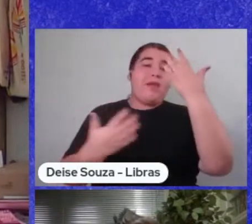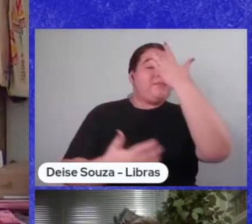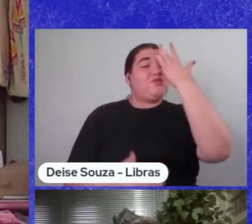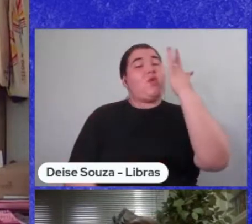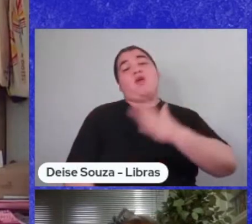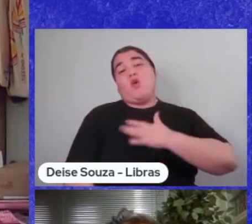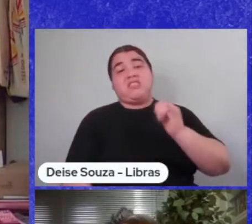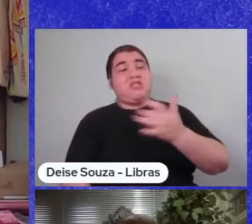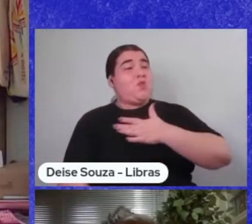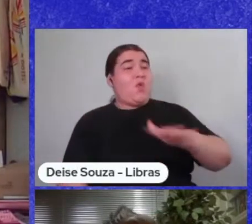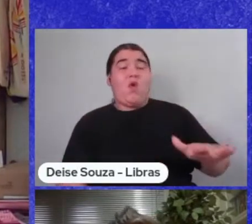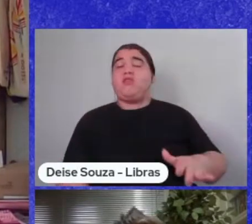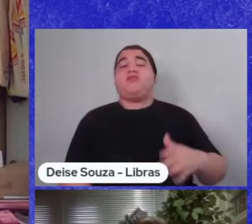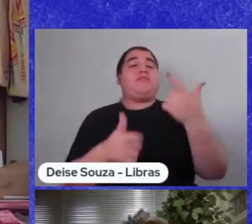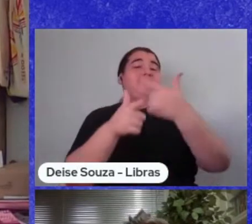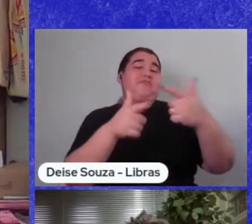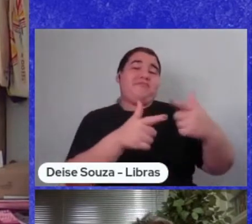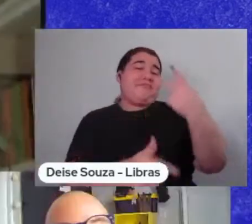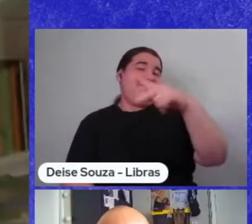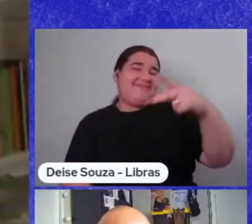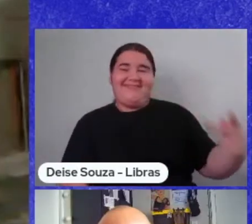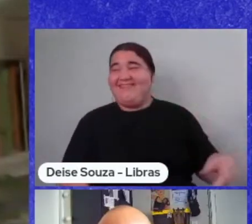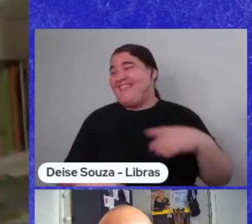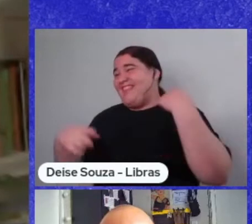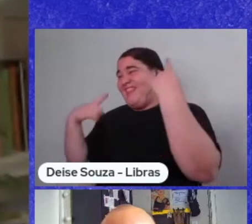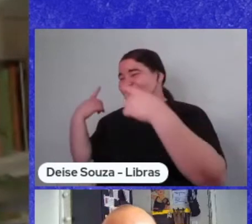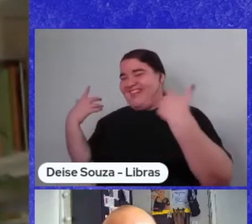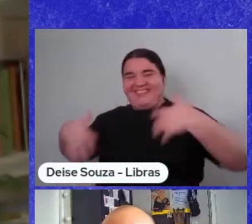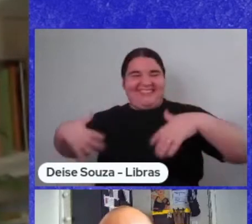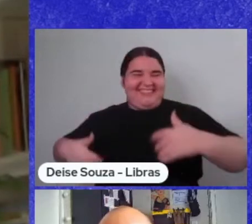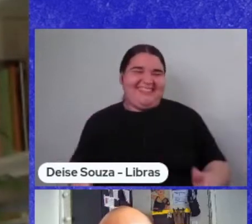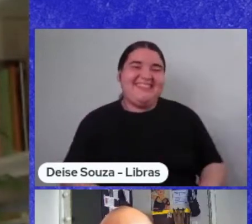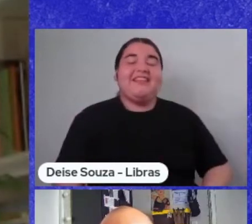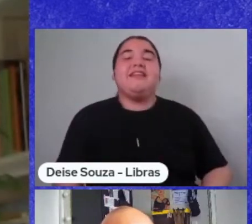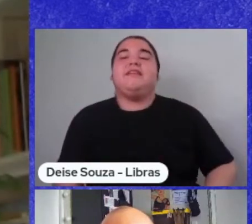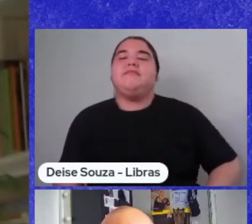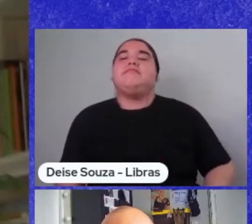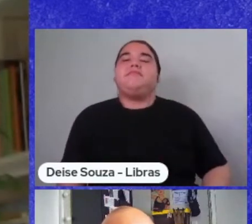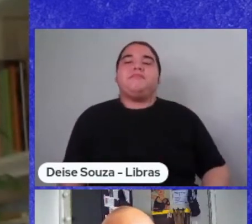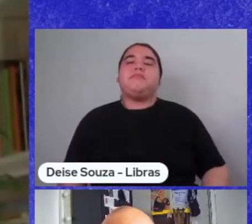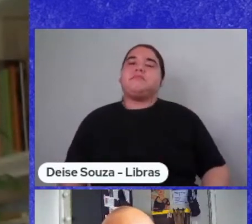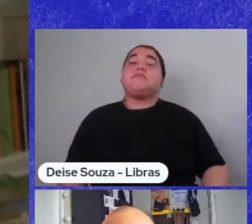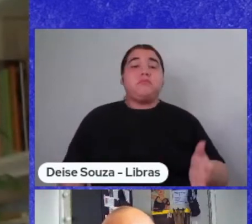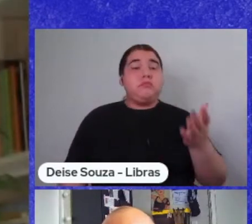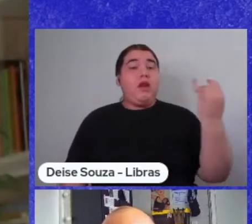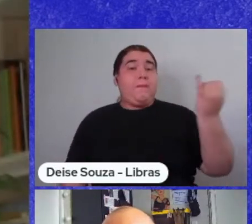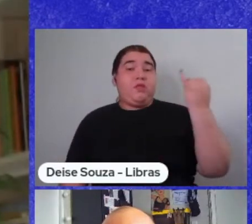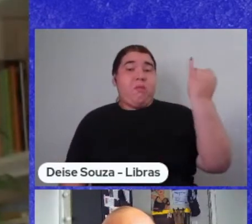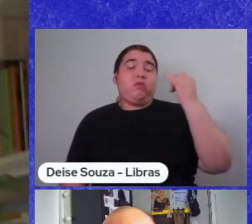isso. A louca. Mas eu acho que isso é muito, muito importante, essa